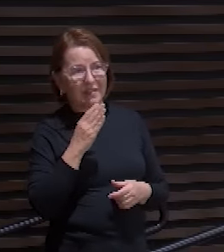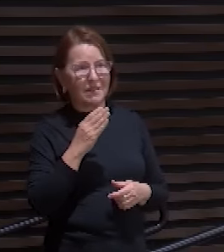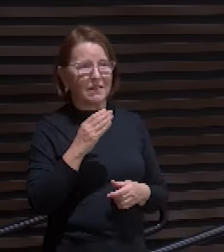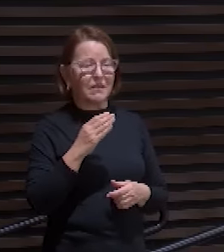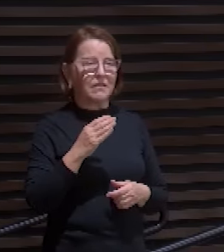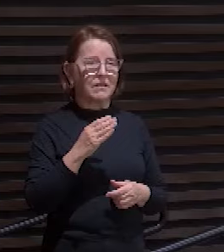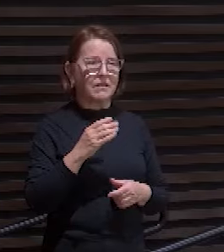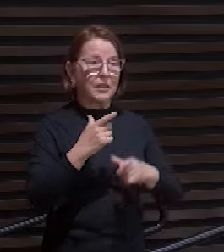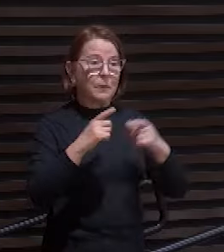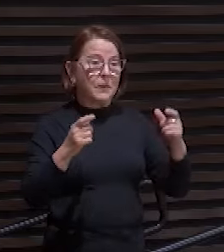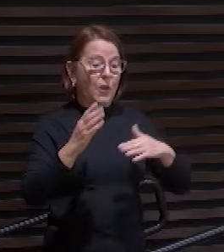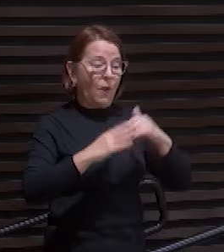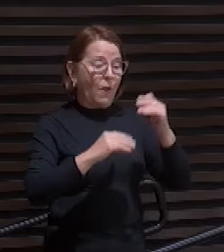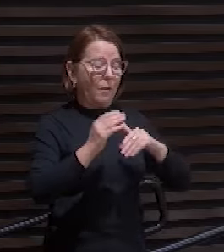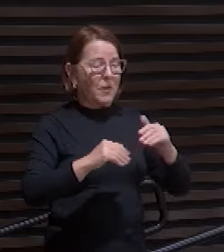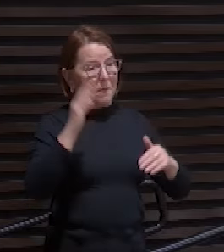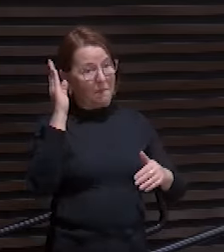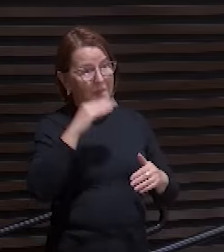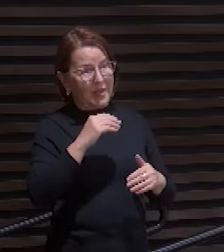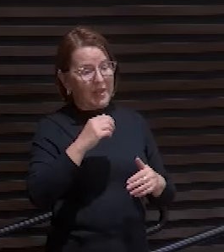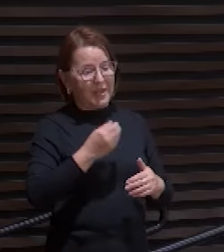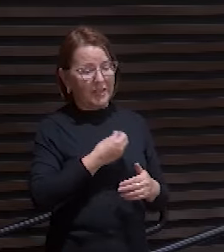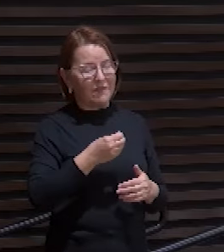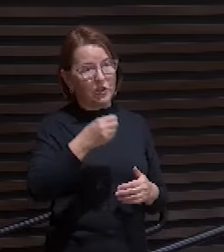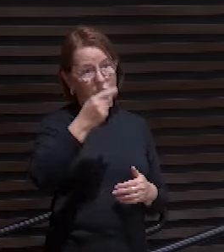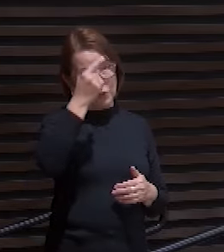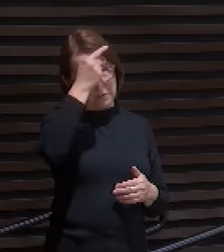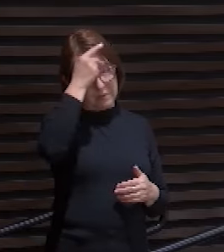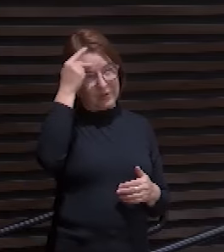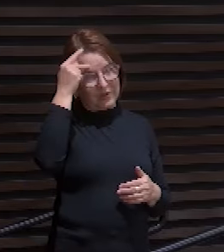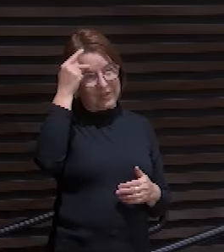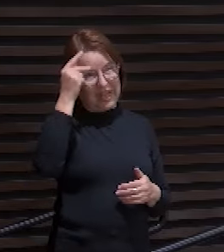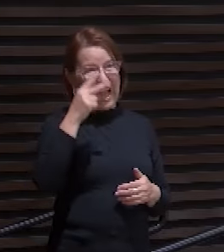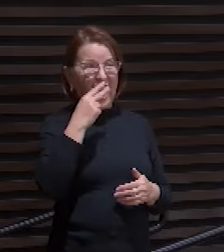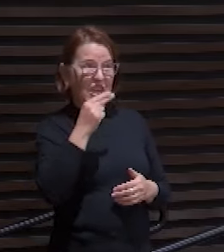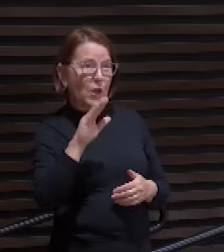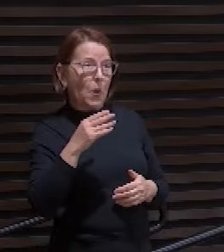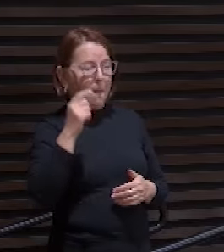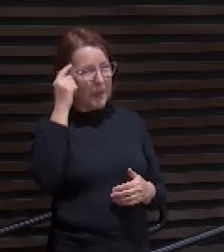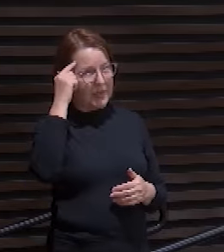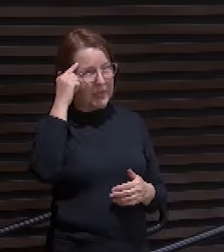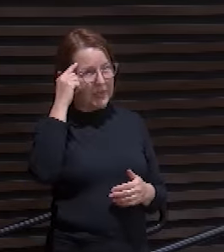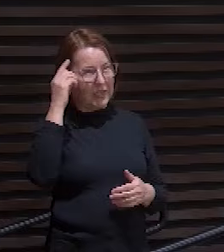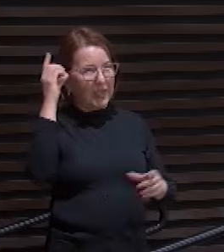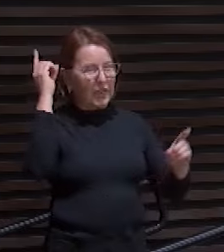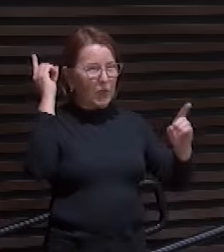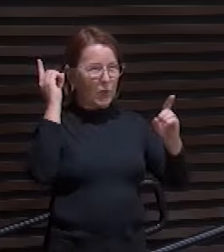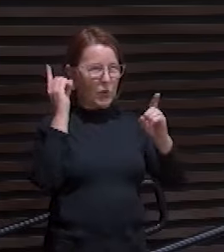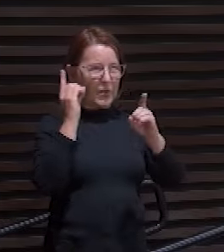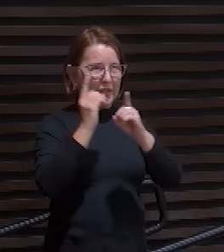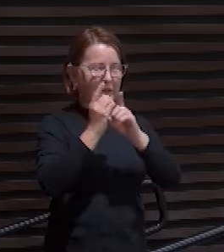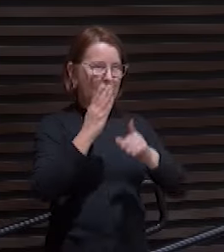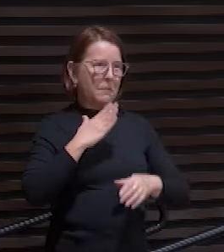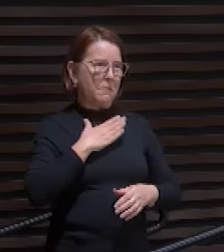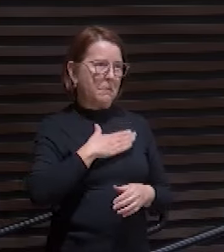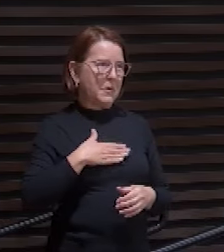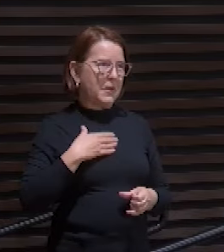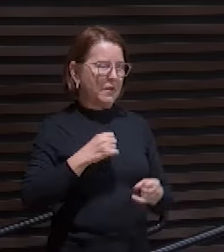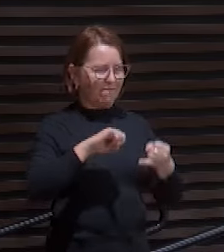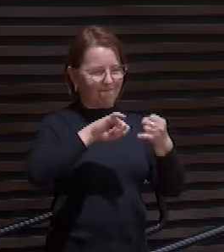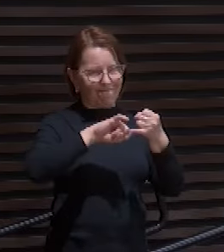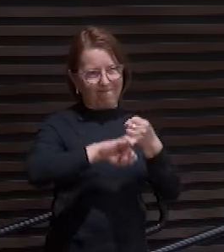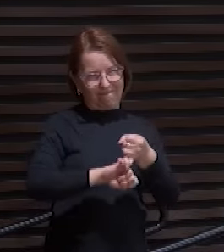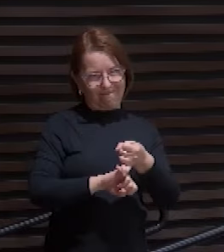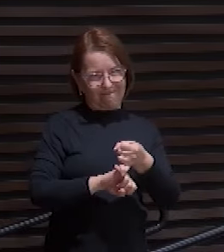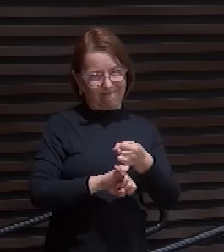na vida de uma pessoa é achar ou pensar que vai encontrar prazer num caso. Eu lembrei dos velhos